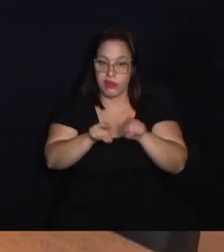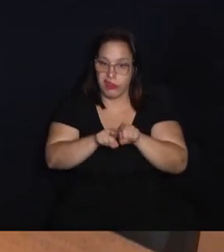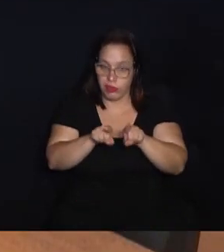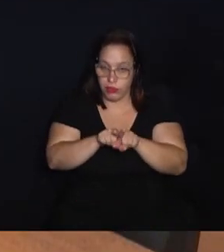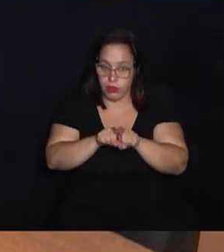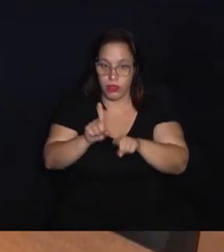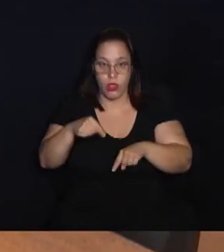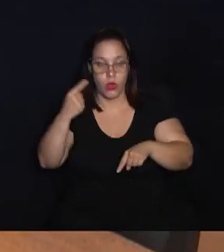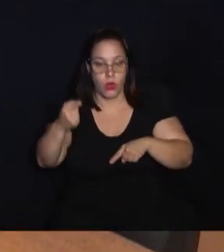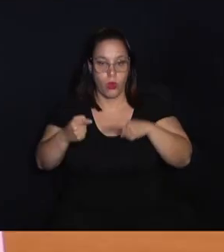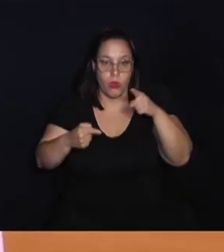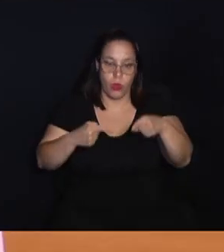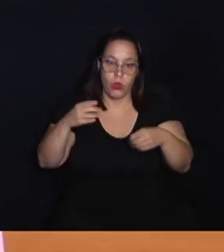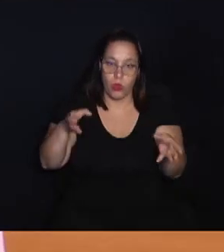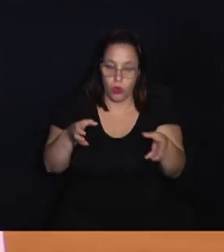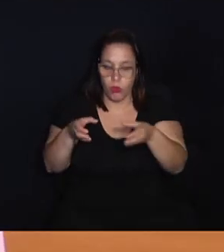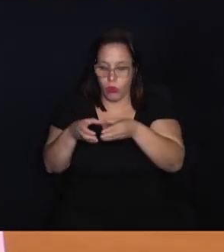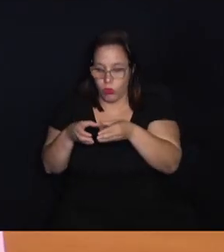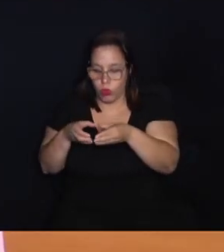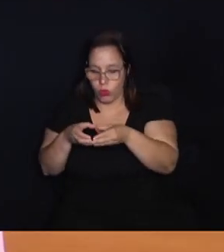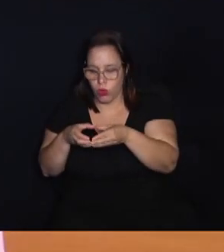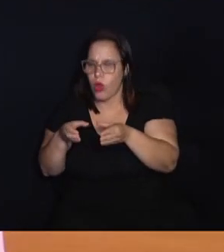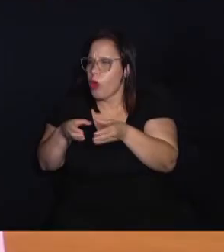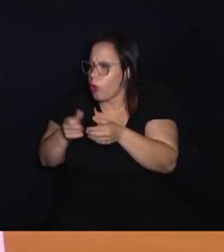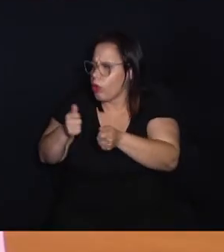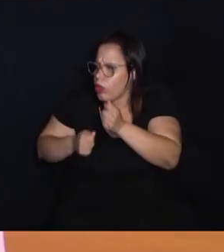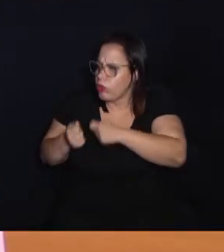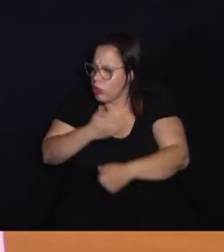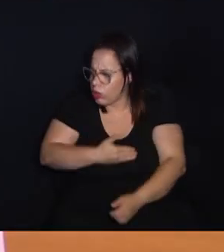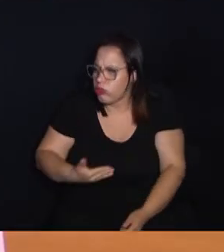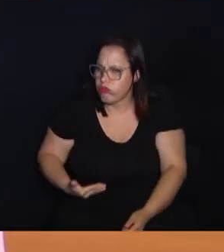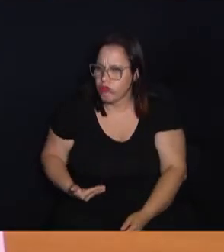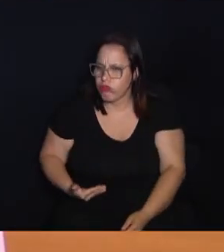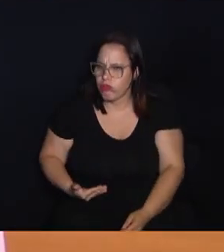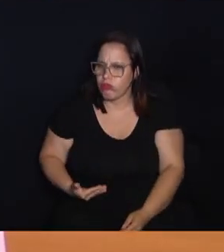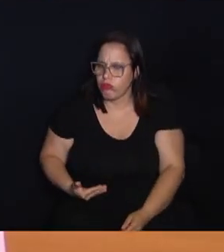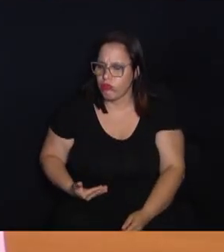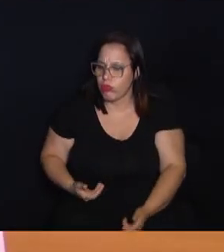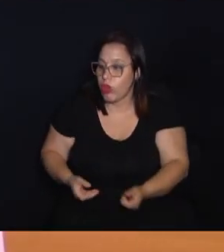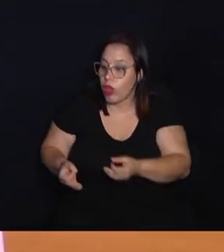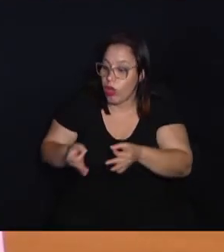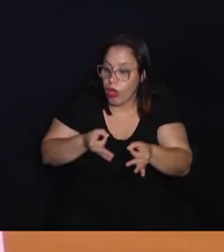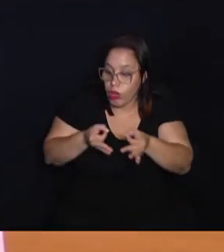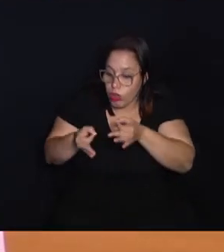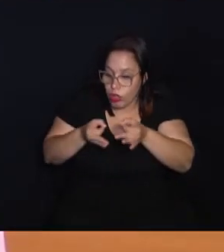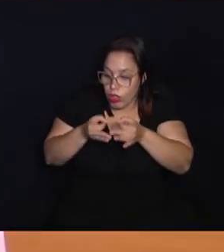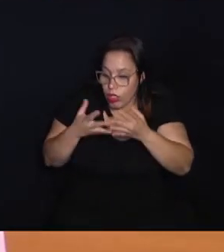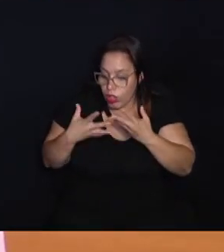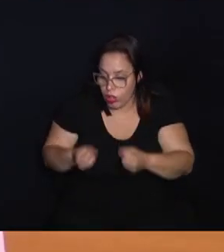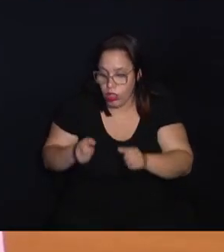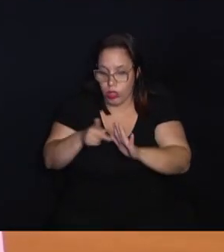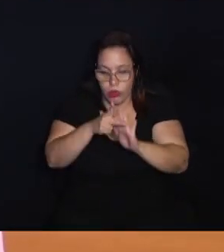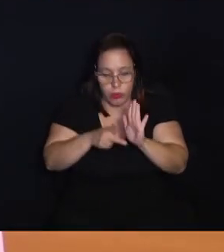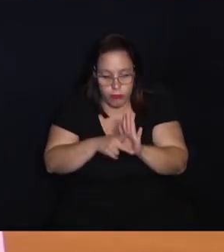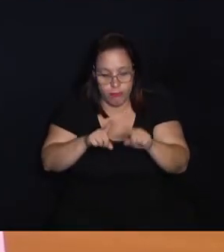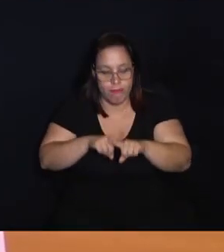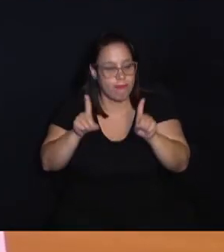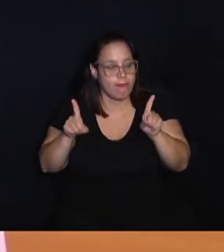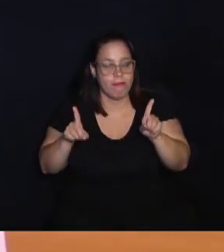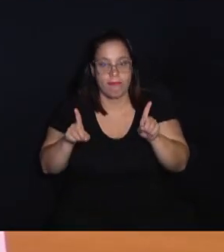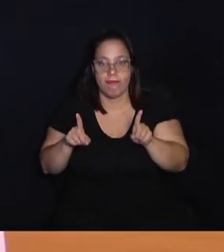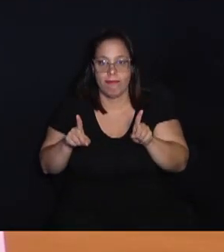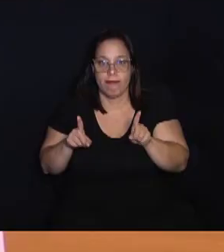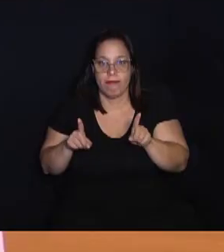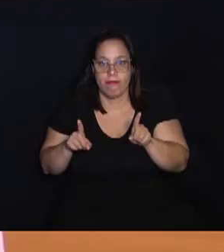por outras comissões. A Comissão de Administração Pública, ela se organiza, ela recebe o projeto, mas